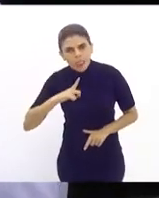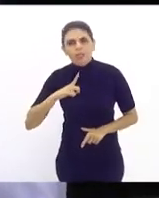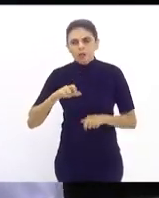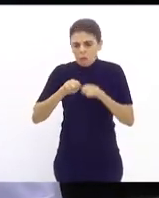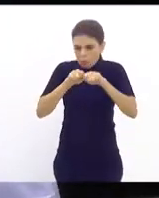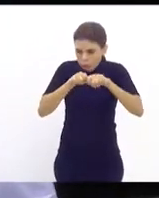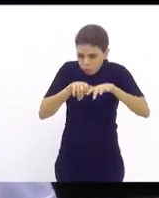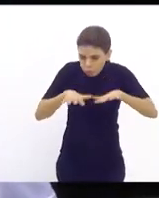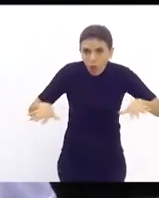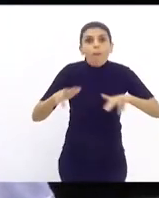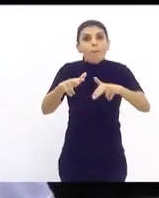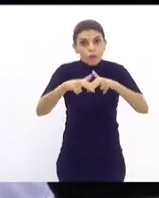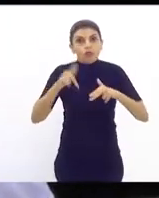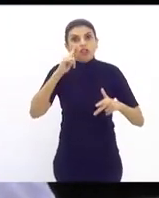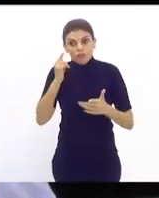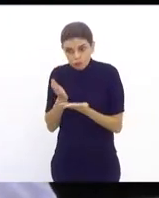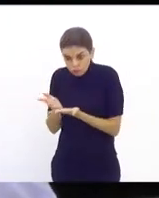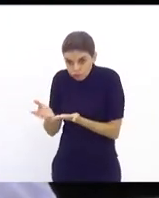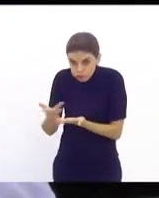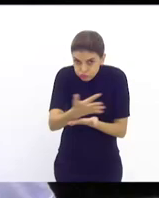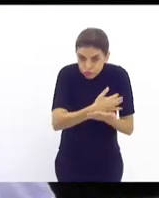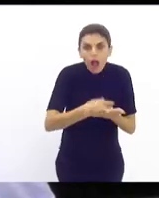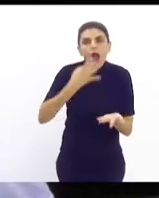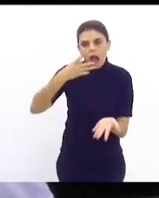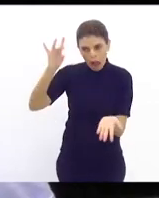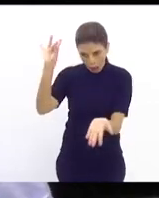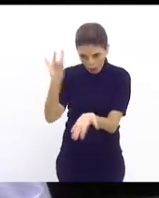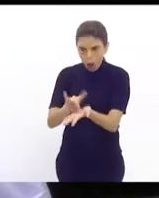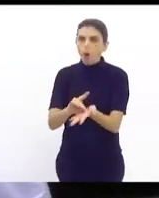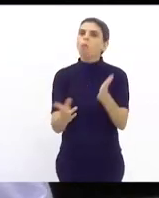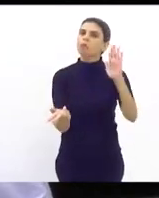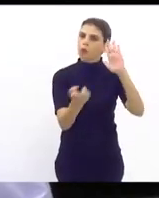derramamentos, realmente esse dado dos 4 litros